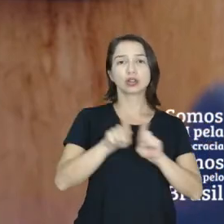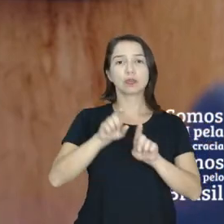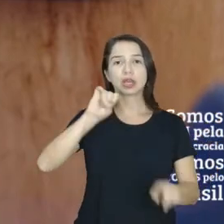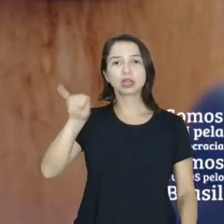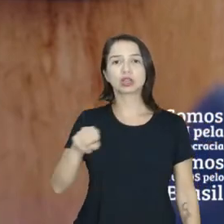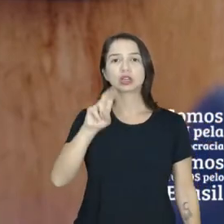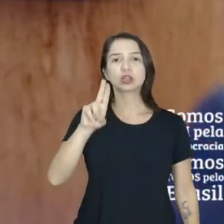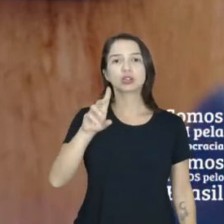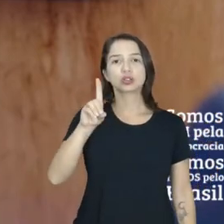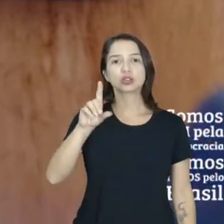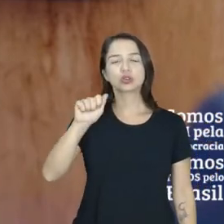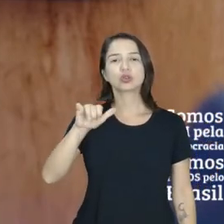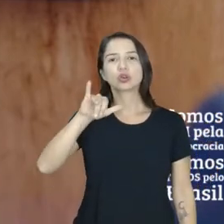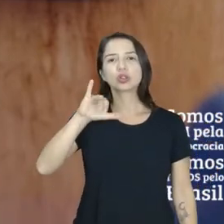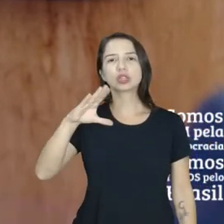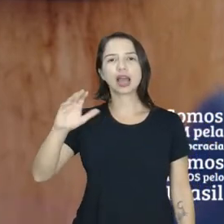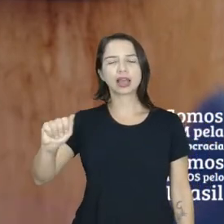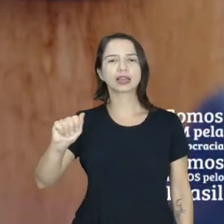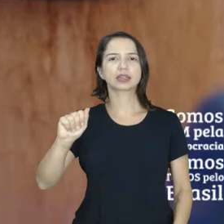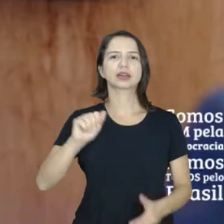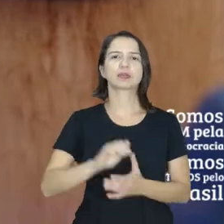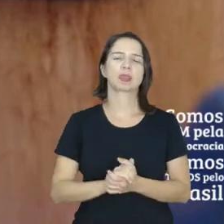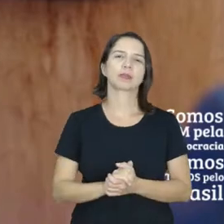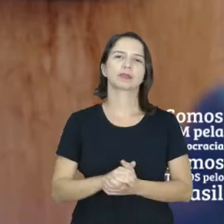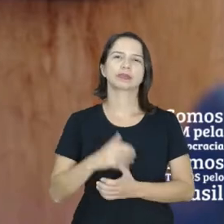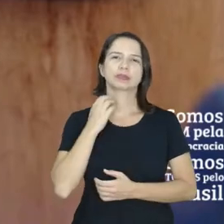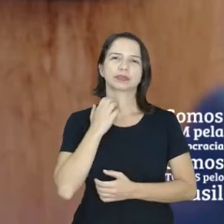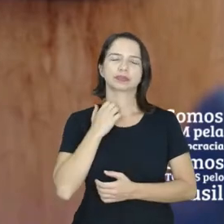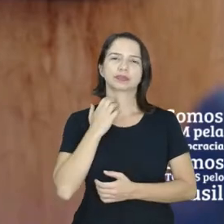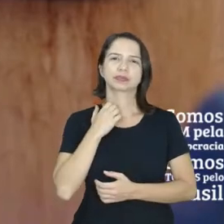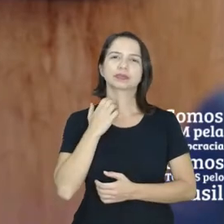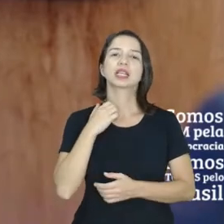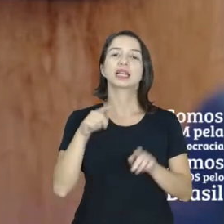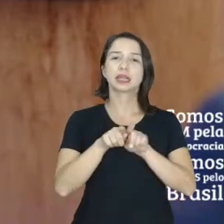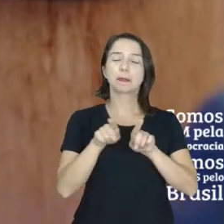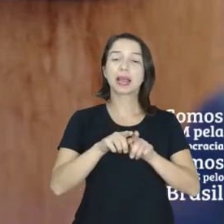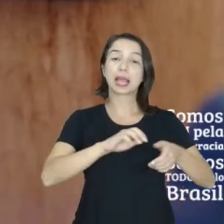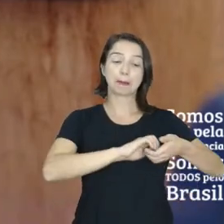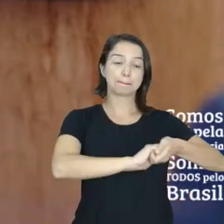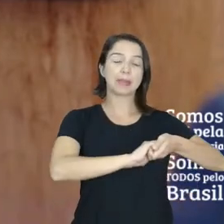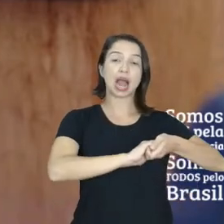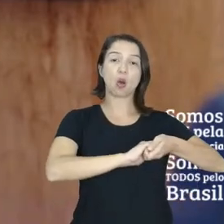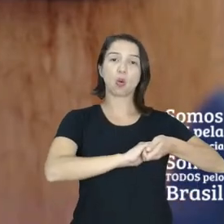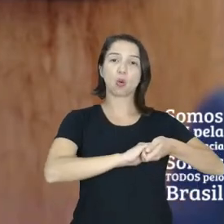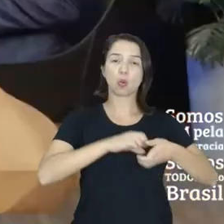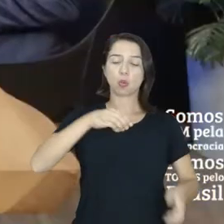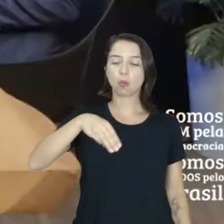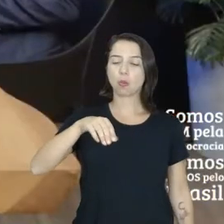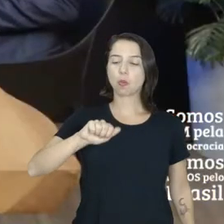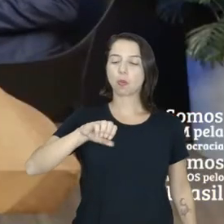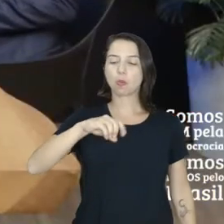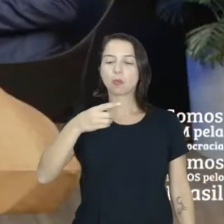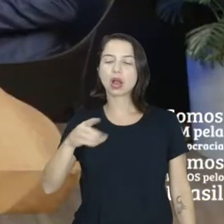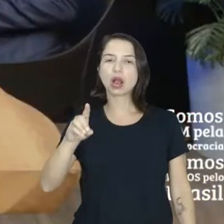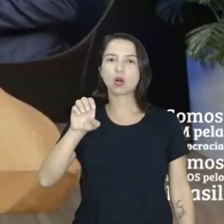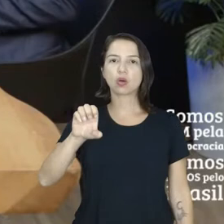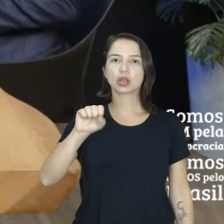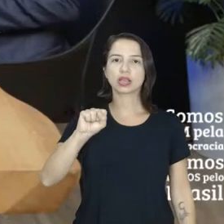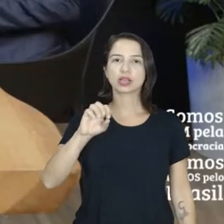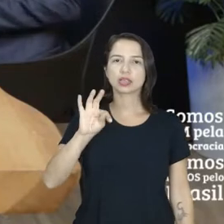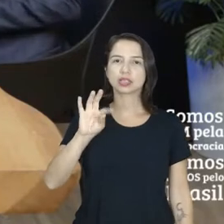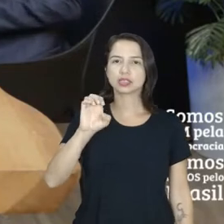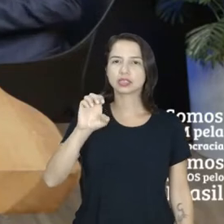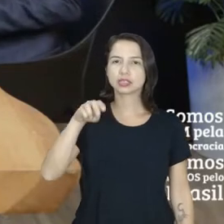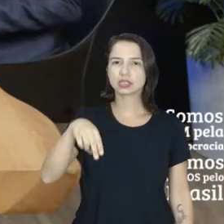aquela Teniad, né, que é mão estendida. Lindo. Também. Então, é ao contrário, ser parceiro, porque